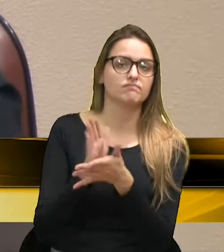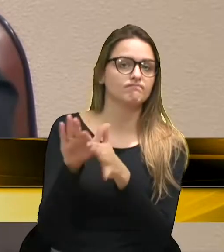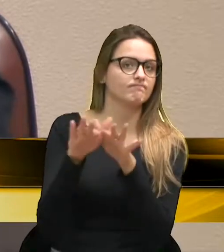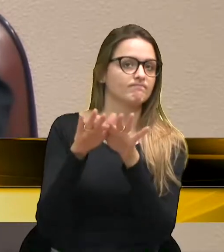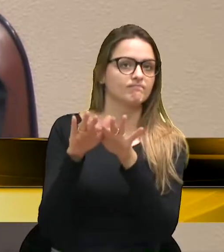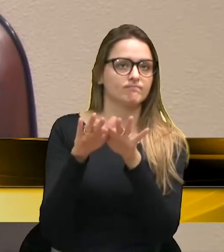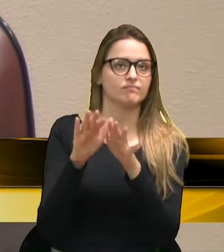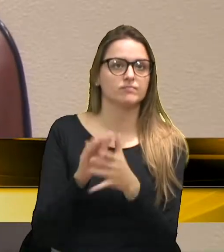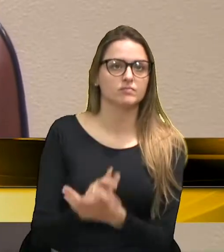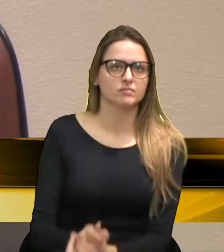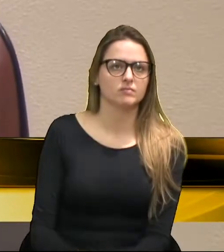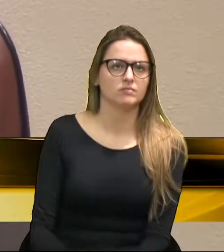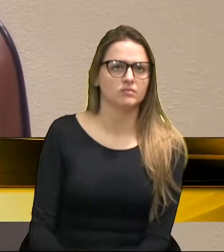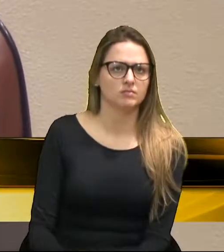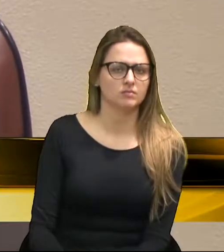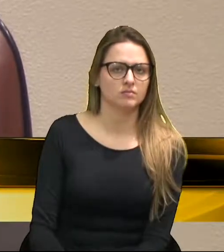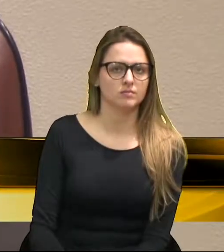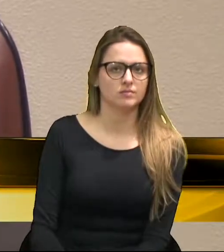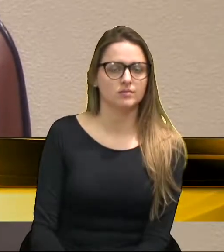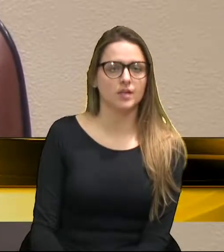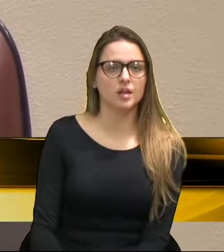unanimidade.